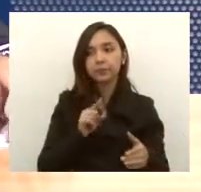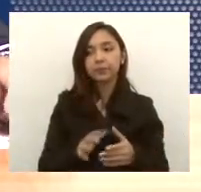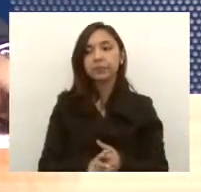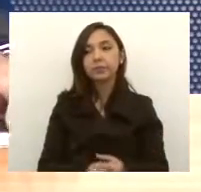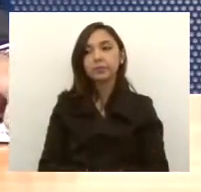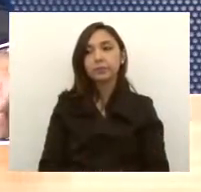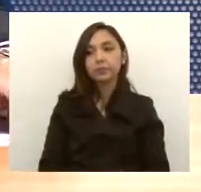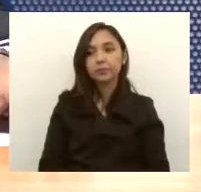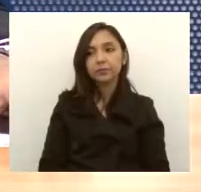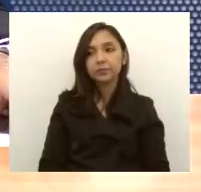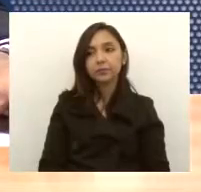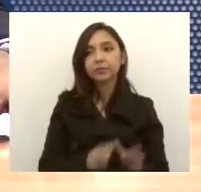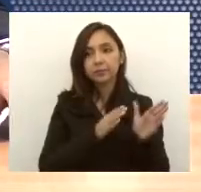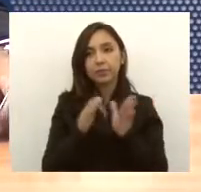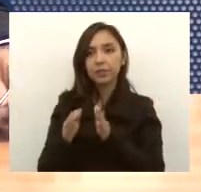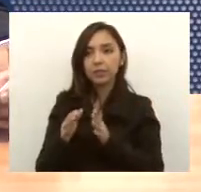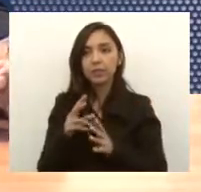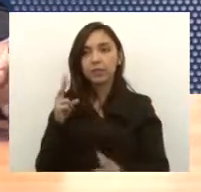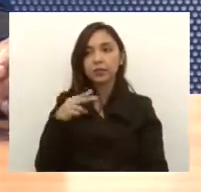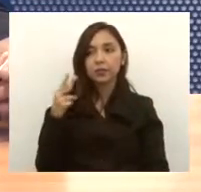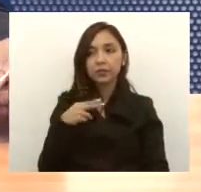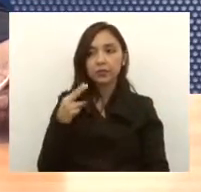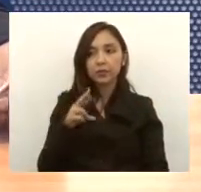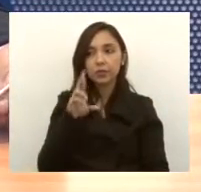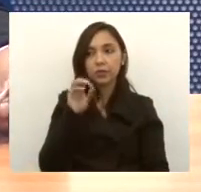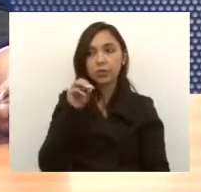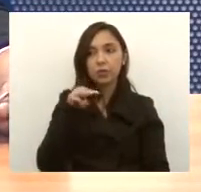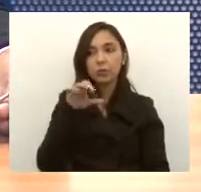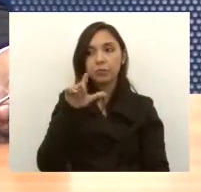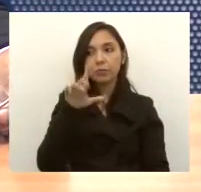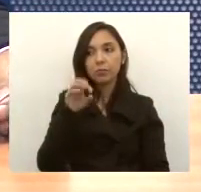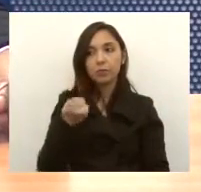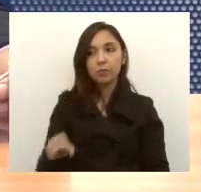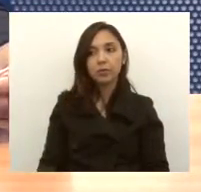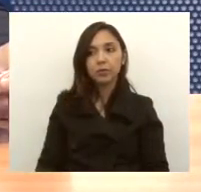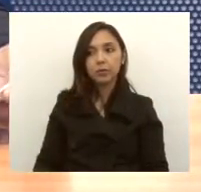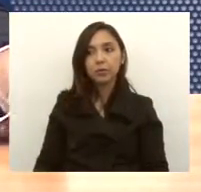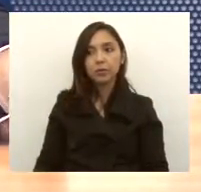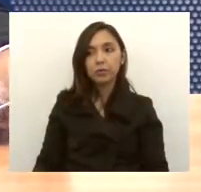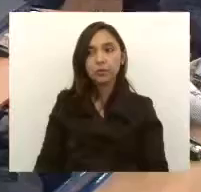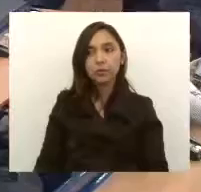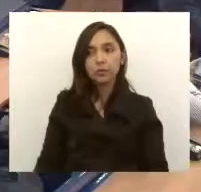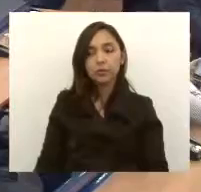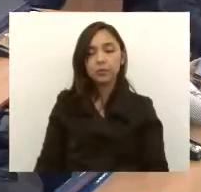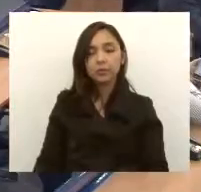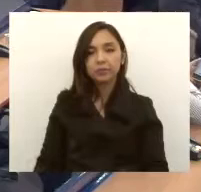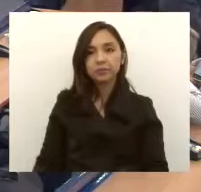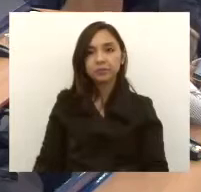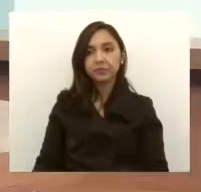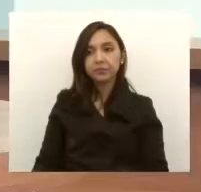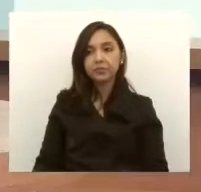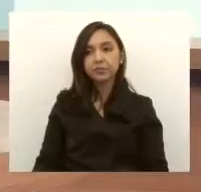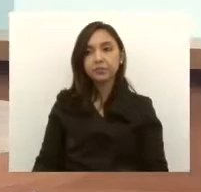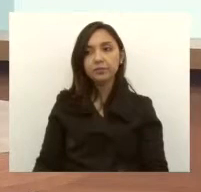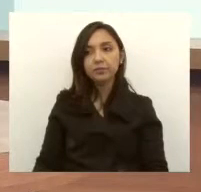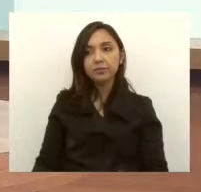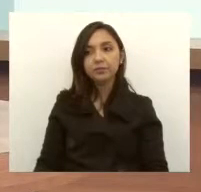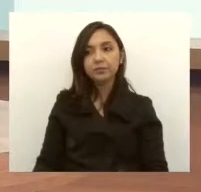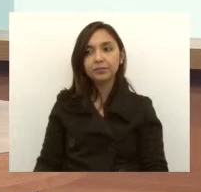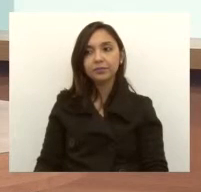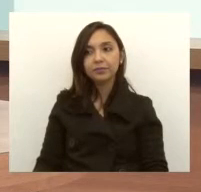presidente. Pela ordem, vereador Romildo Santos. Pelo 51, senhor presidente. Pelo artigo 151, vereador. Senhor presidente,